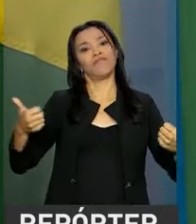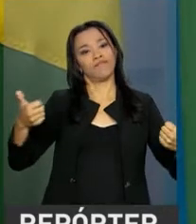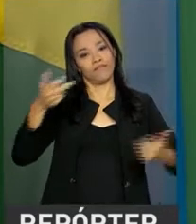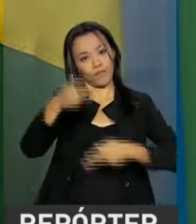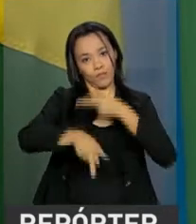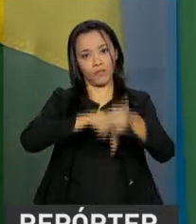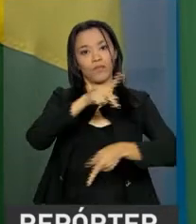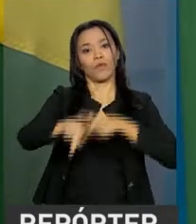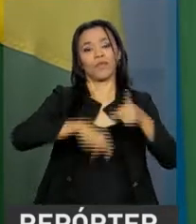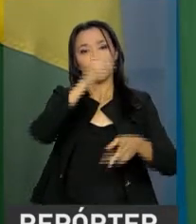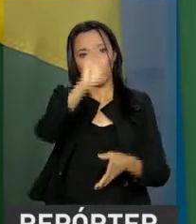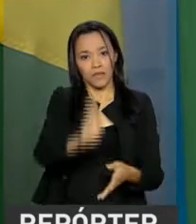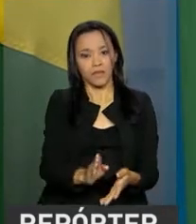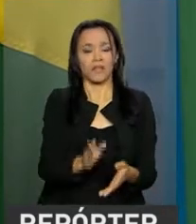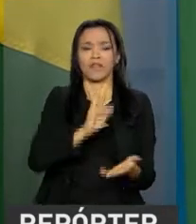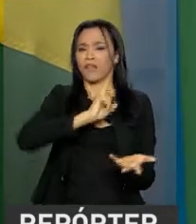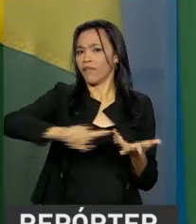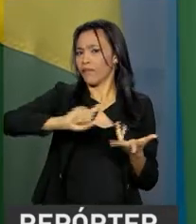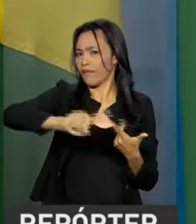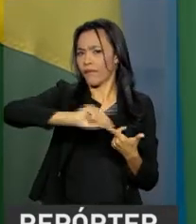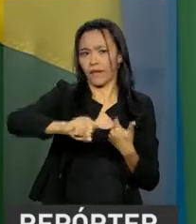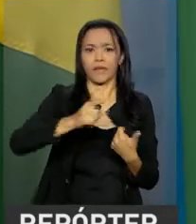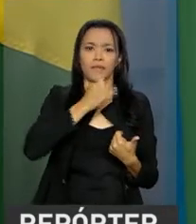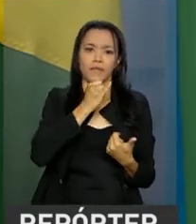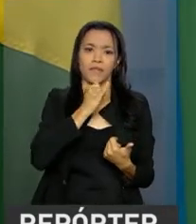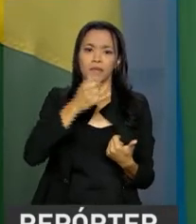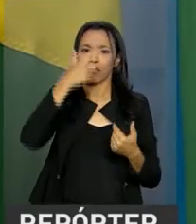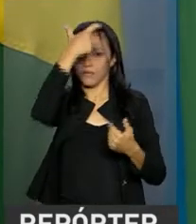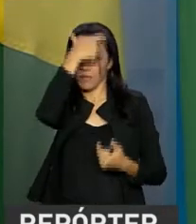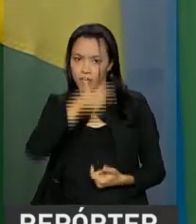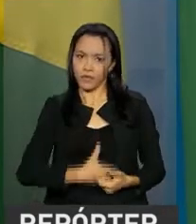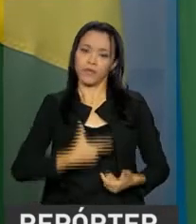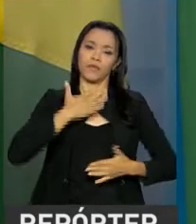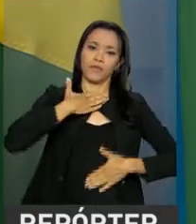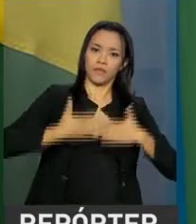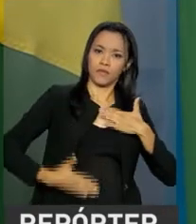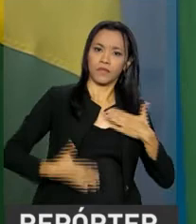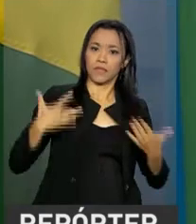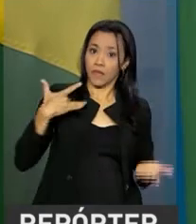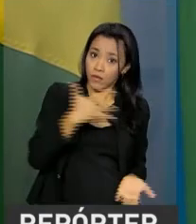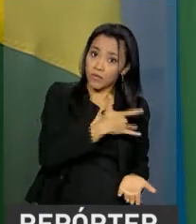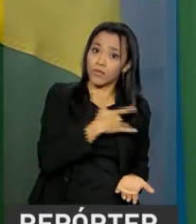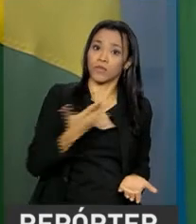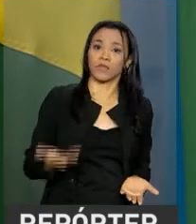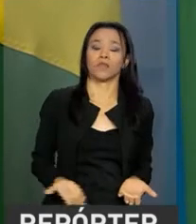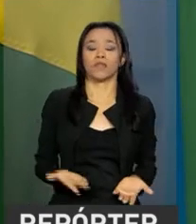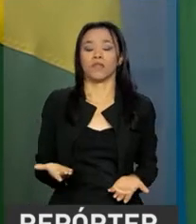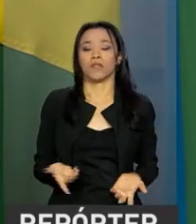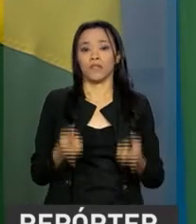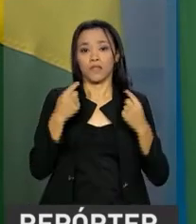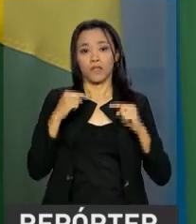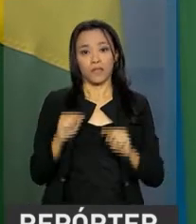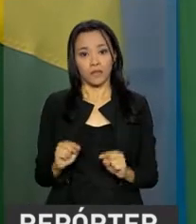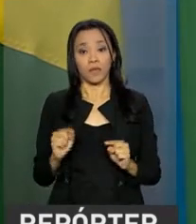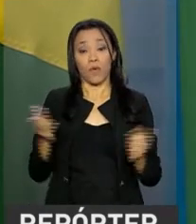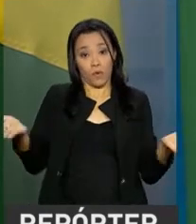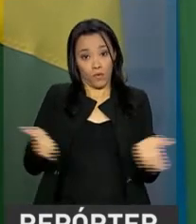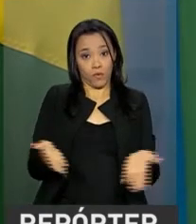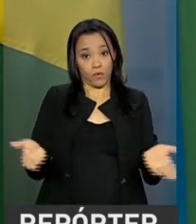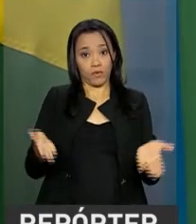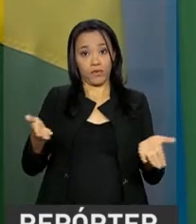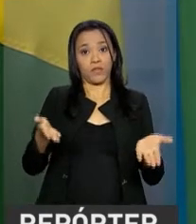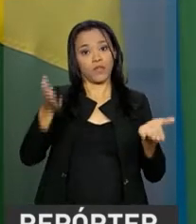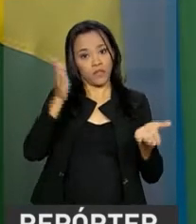sentidos a começar naturalmente pelo bem estar físico pela saúde à medida que hoje